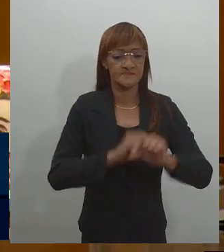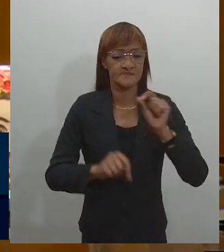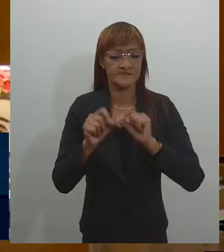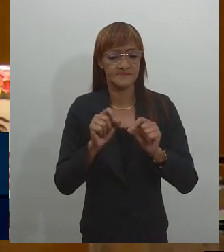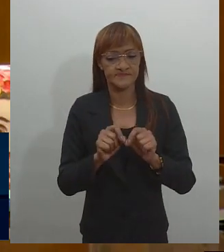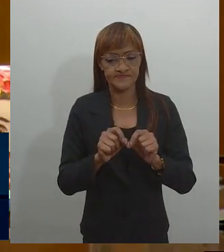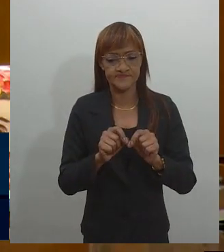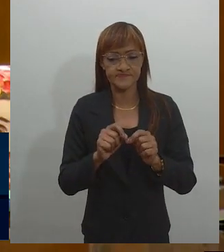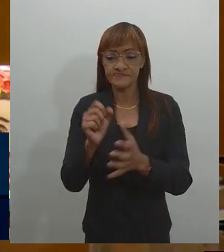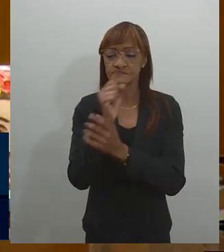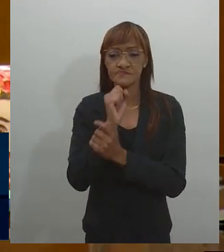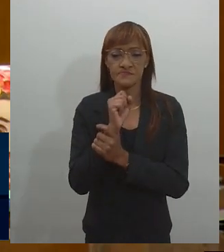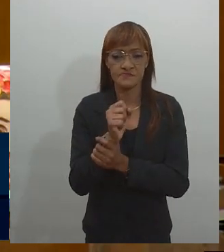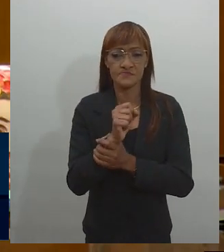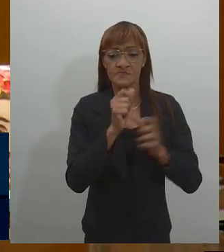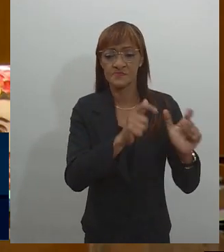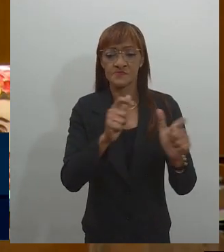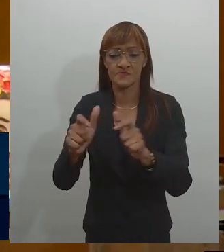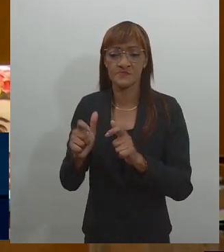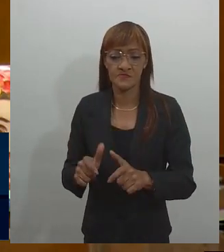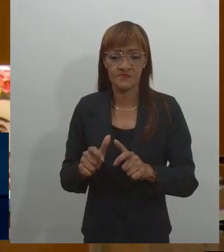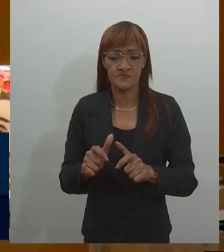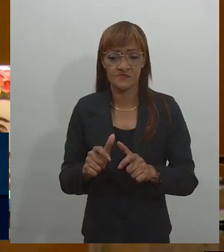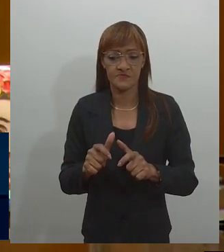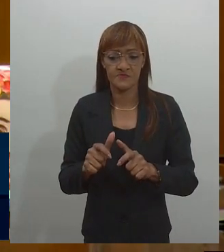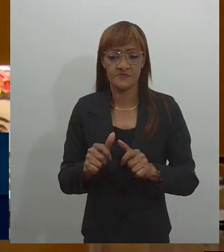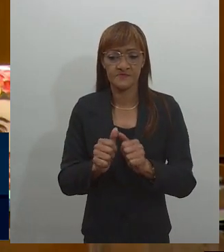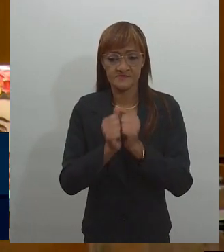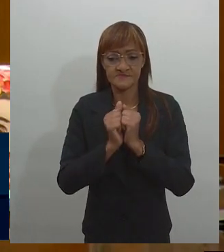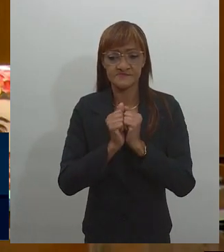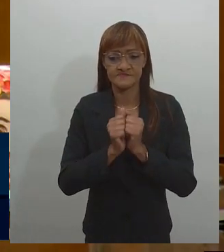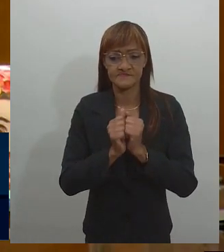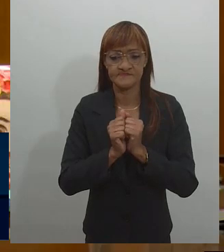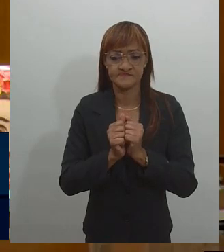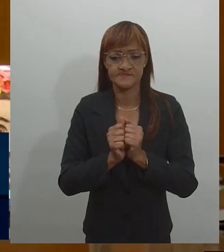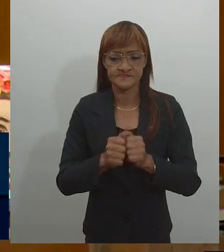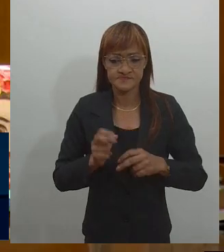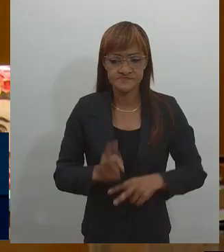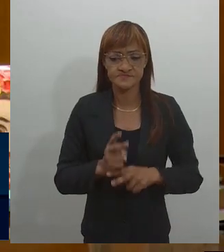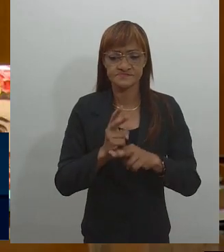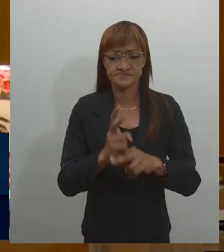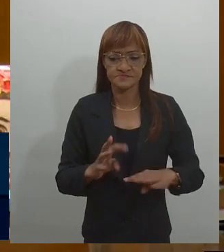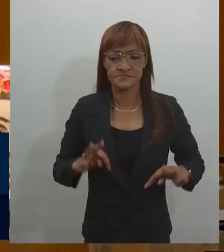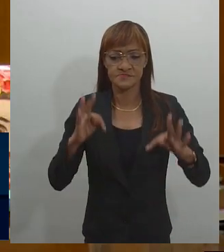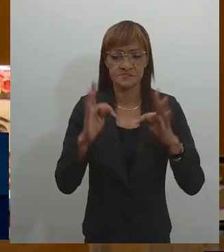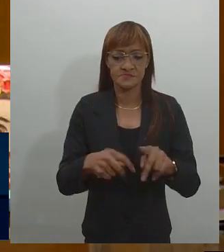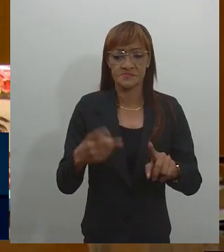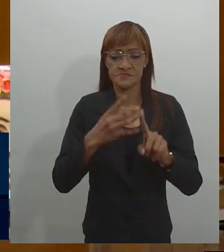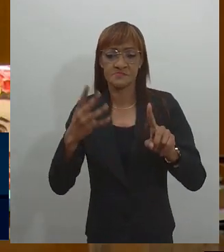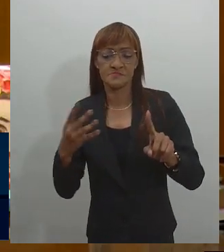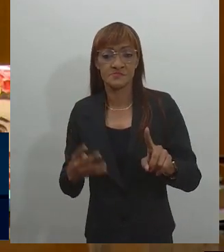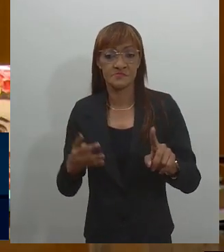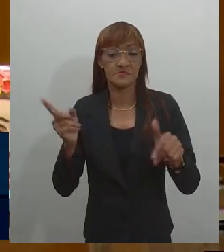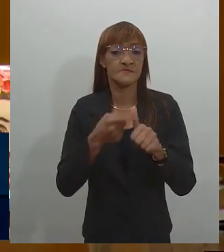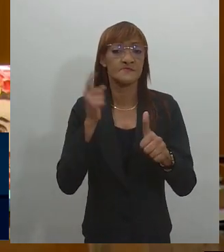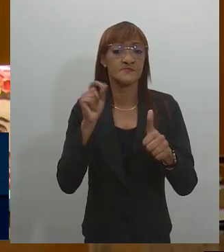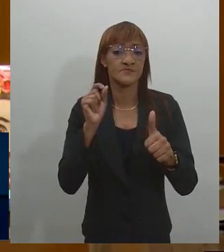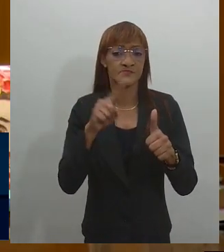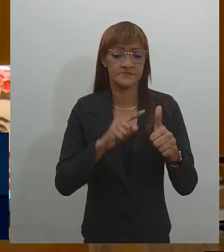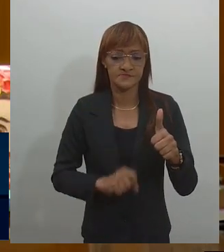atuação conjunta, né, de mandatárias LGBT. Primeiro, para combater o